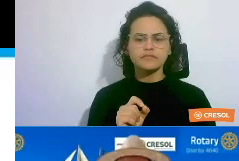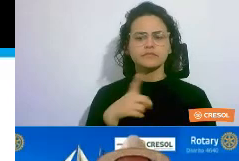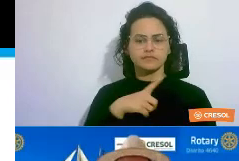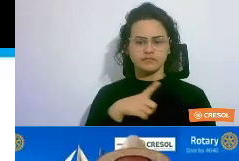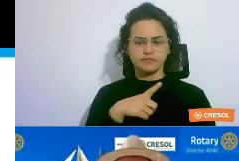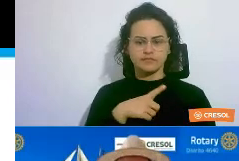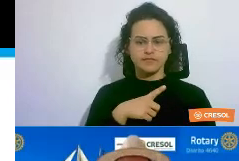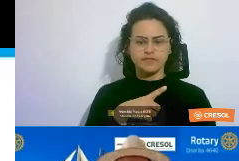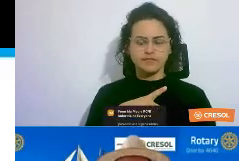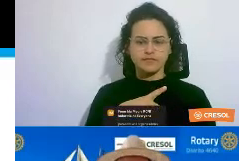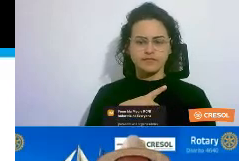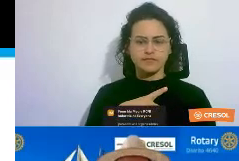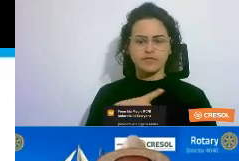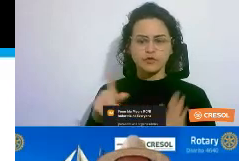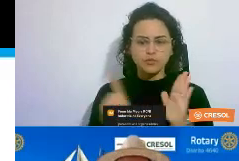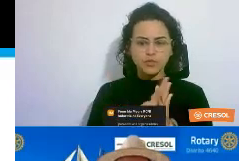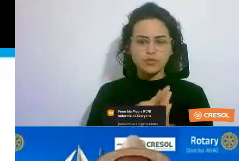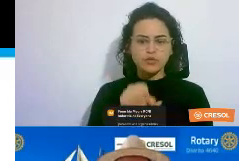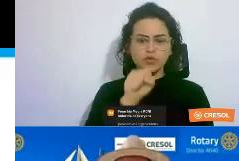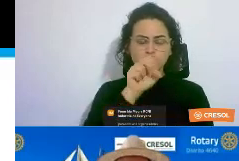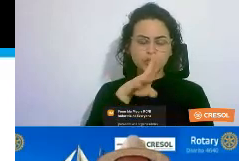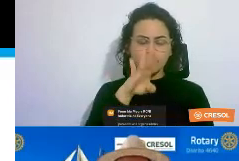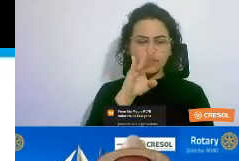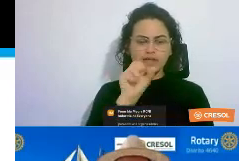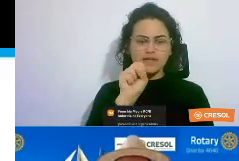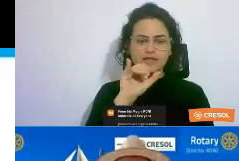São subsídios menores, né, que eles atendem